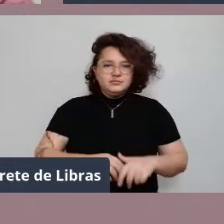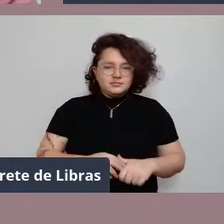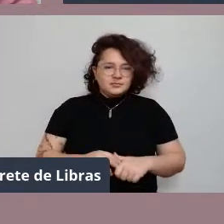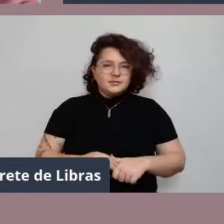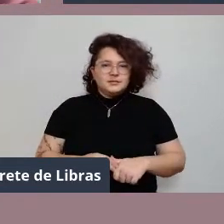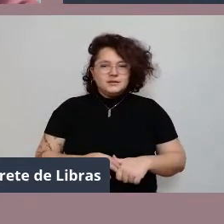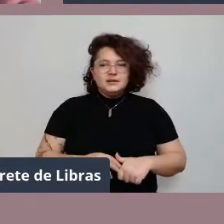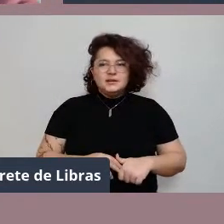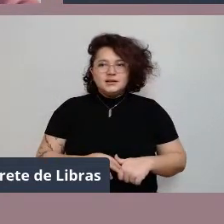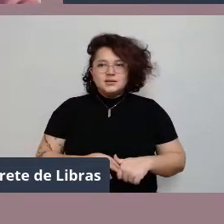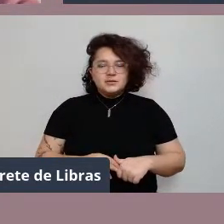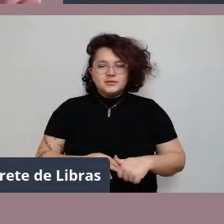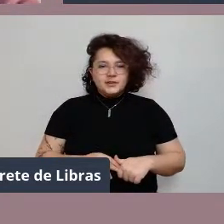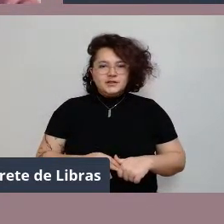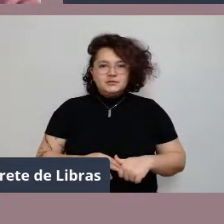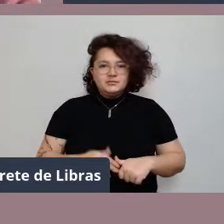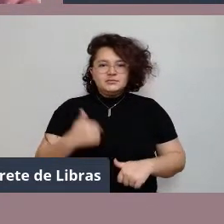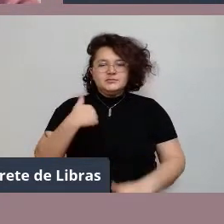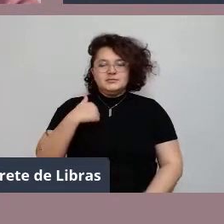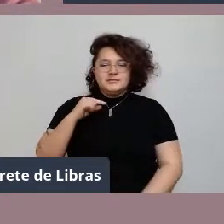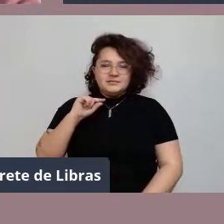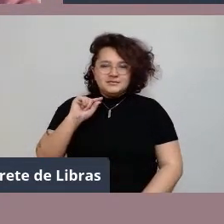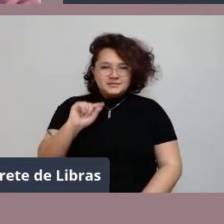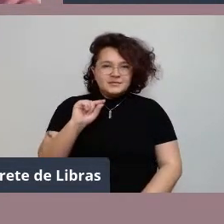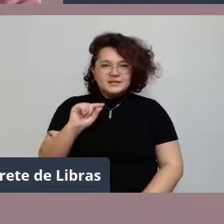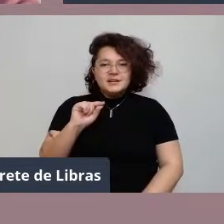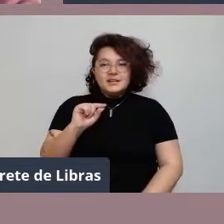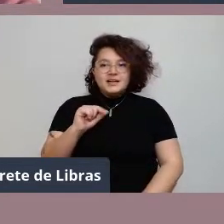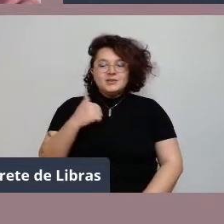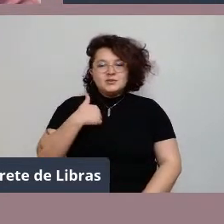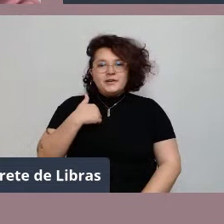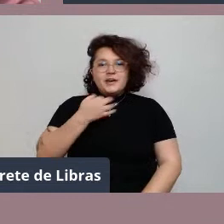Quero só fazer uma observação que,